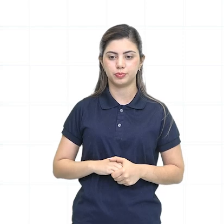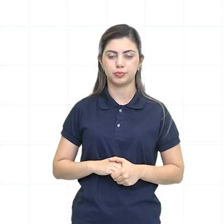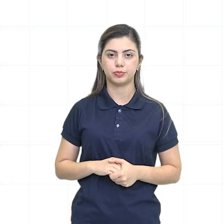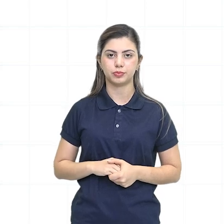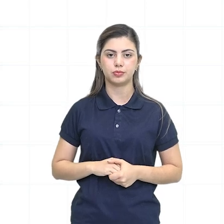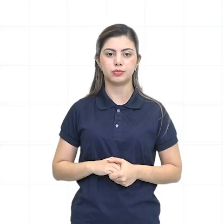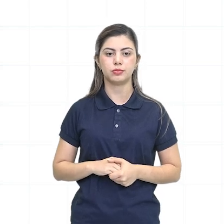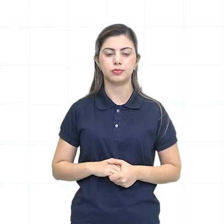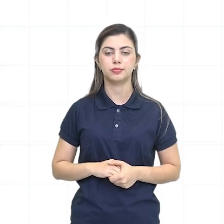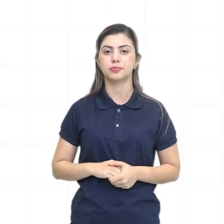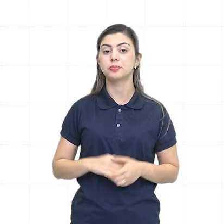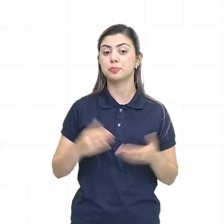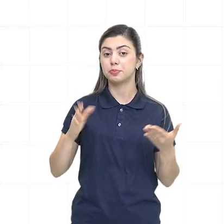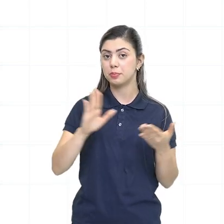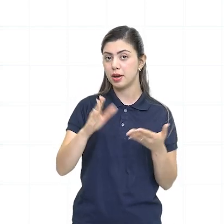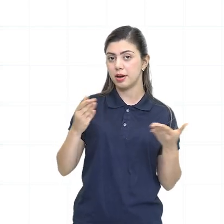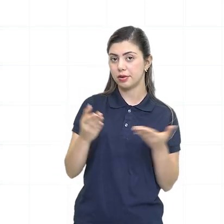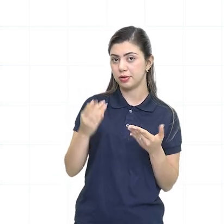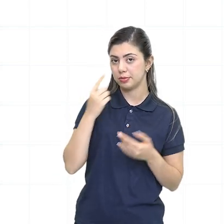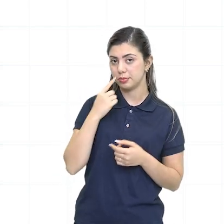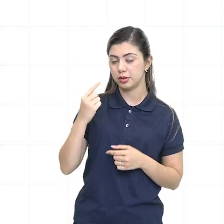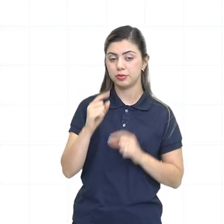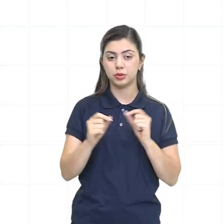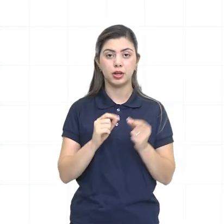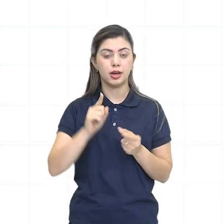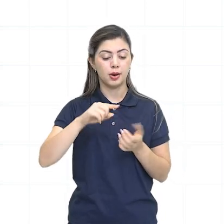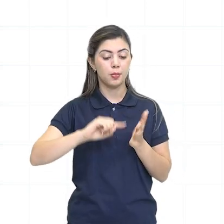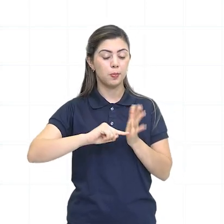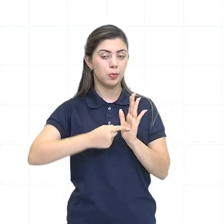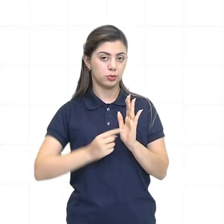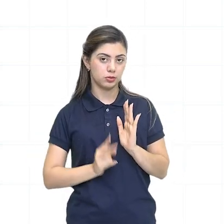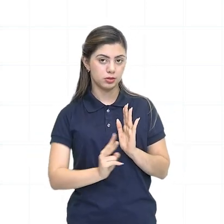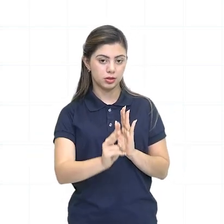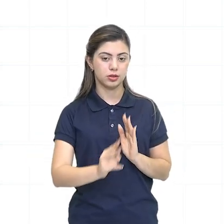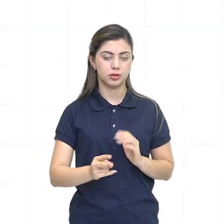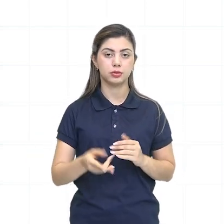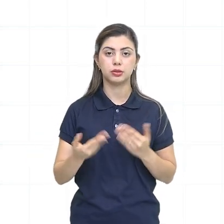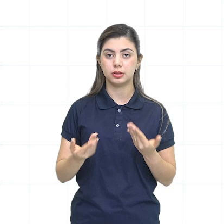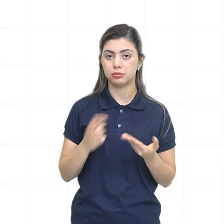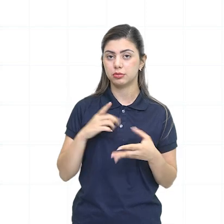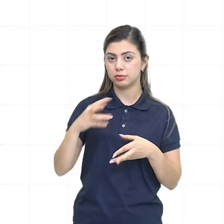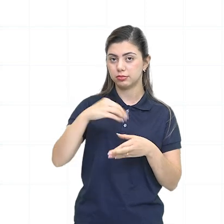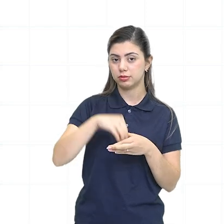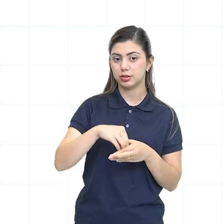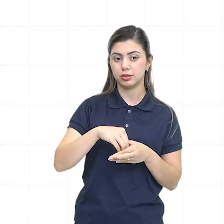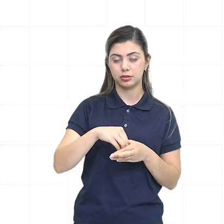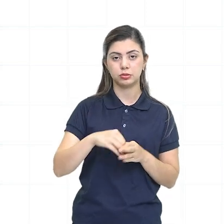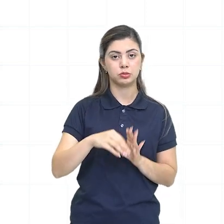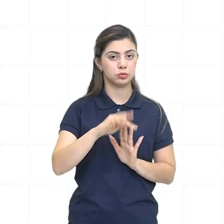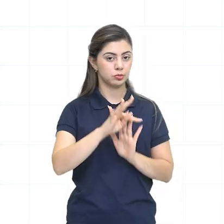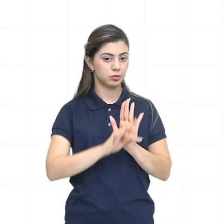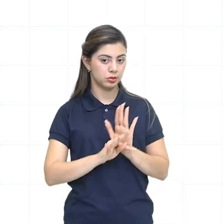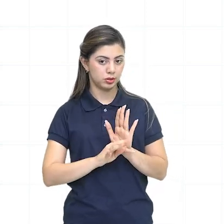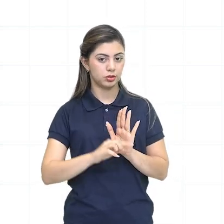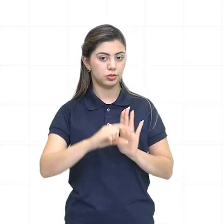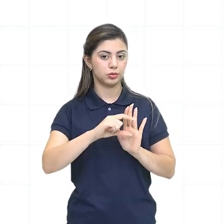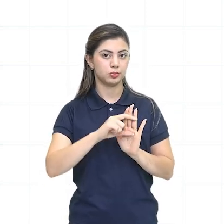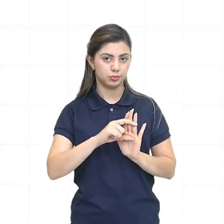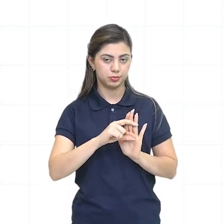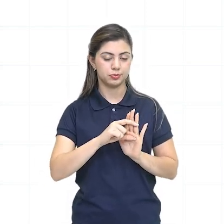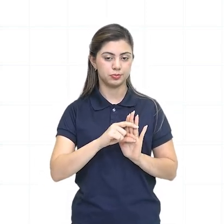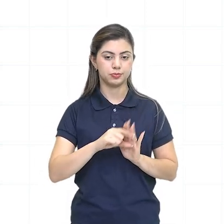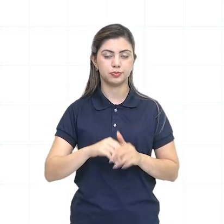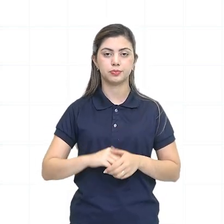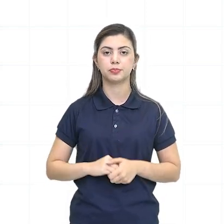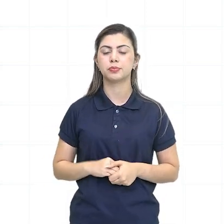né? Mas vamos abordar primeiro o seguido, porque ele vai vir dentro de um trecho aqui de um texto.